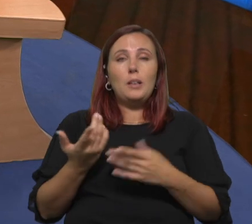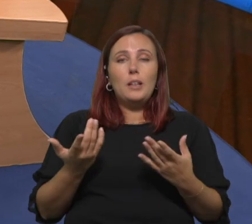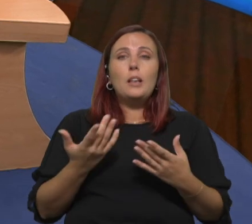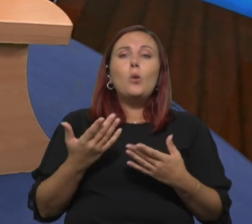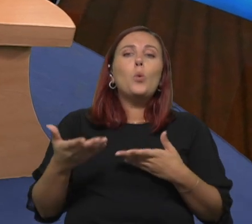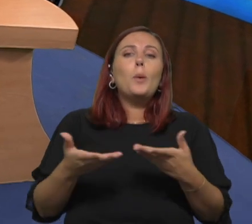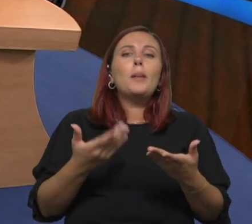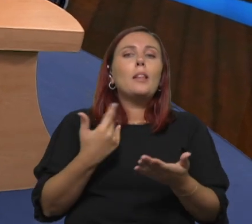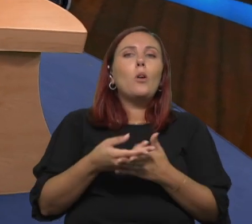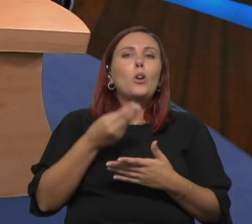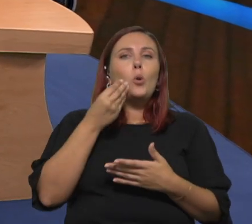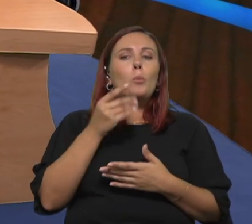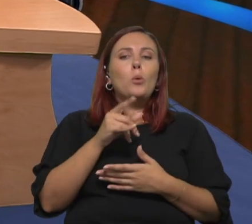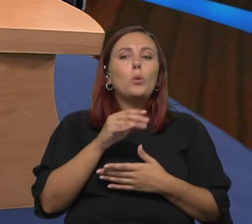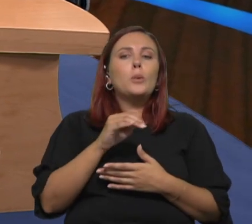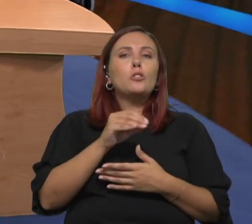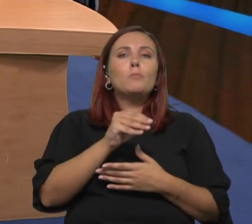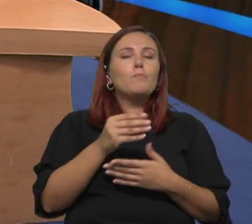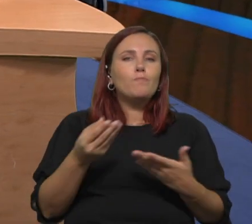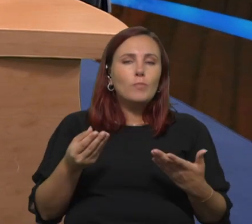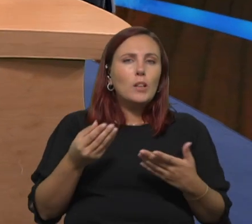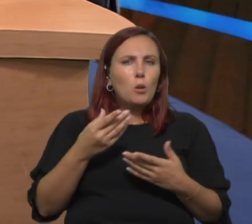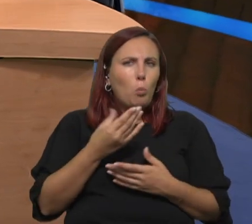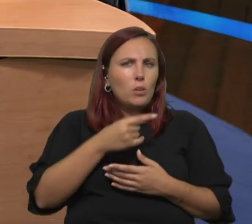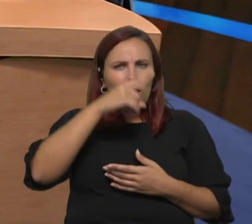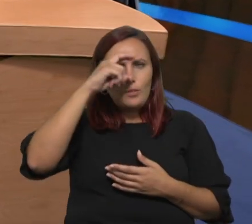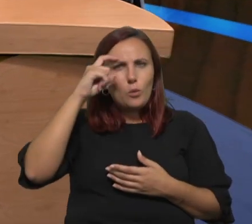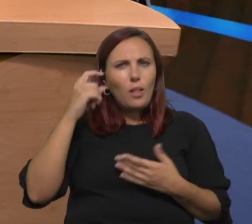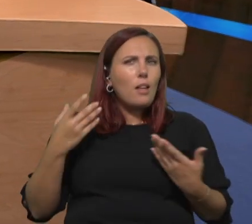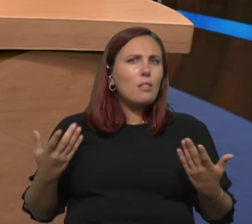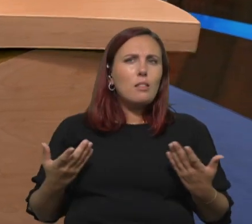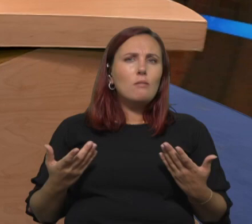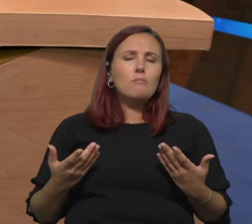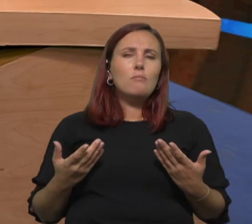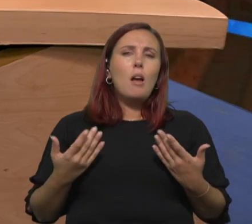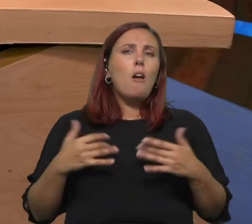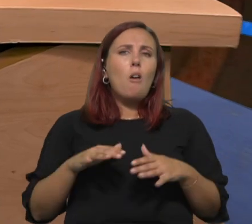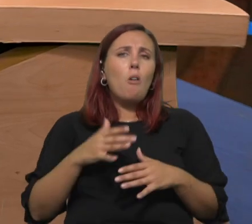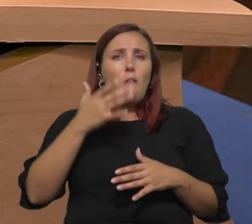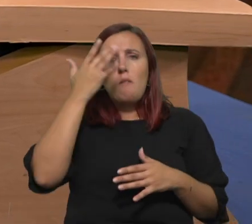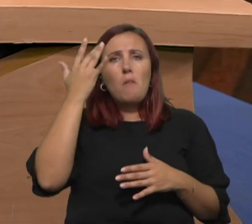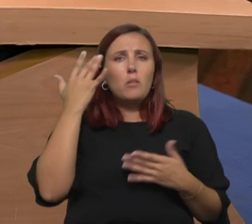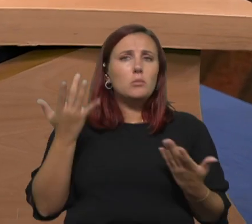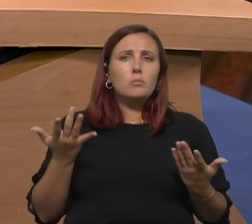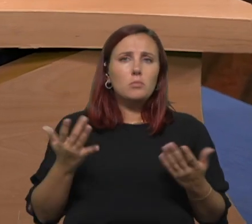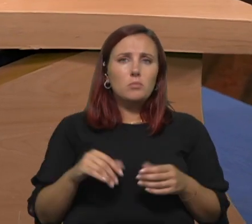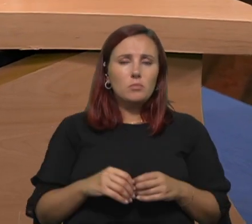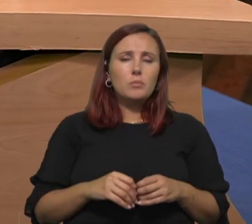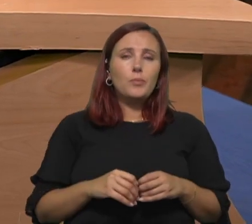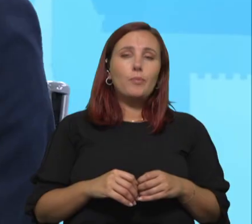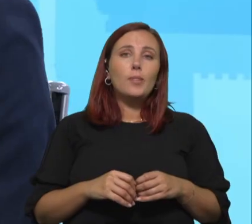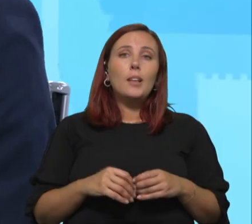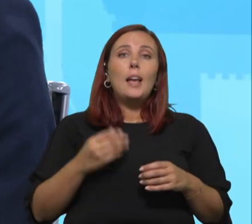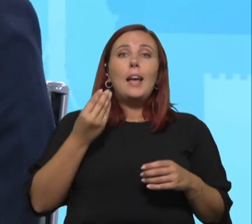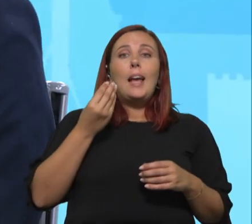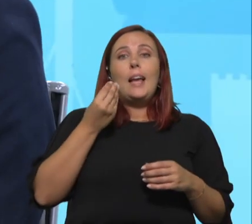esse caminho, Luís Pedro Sousa, com muitas pedras também pelo caminho ou está a ser um caminho fácil de percorrer? Não, é assim, quem está na vida